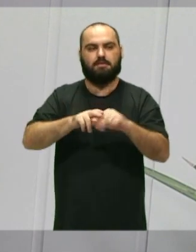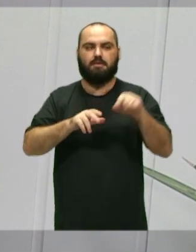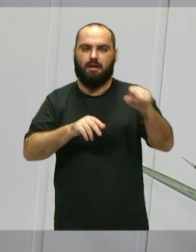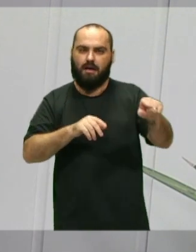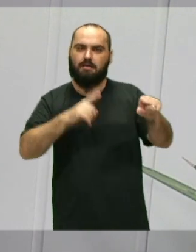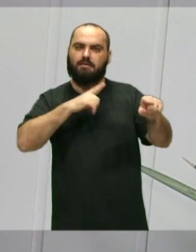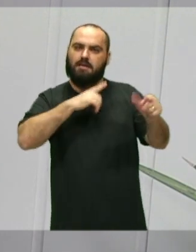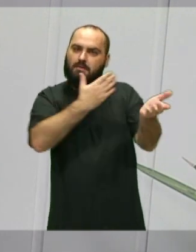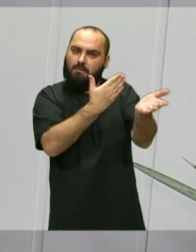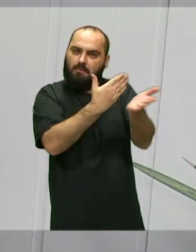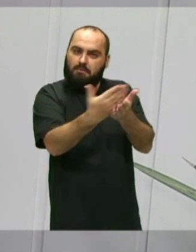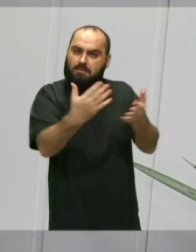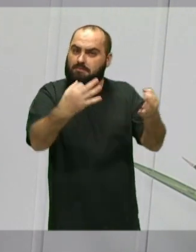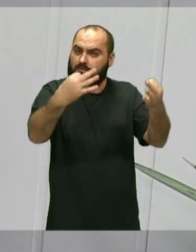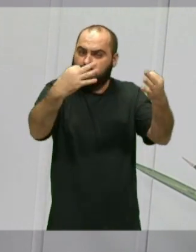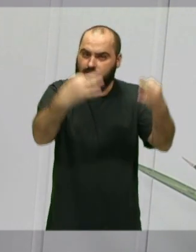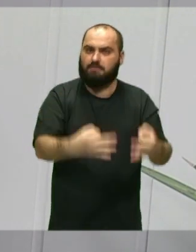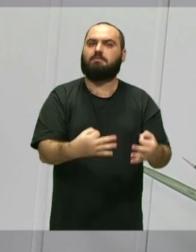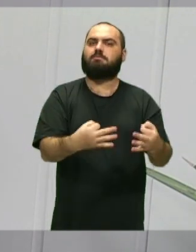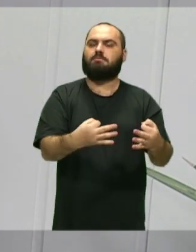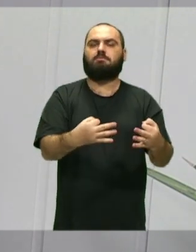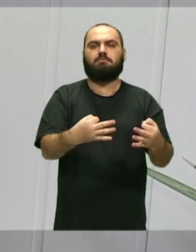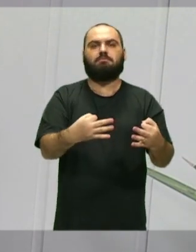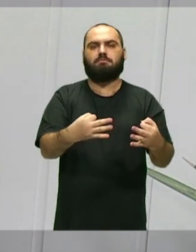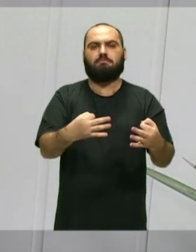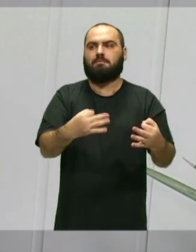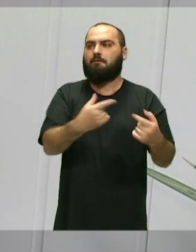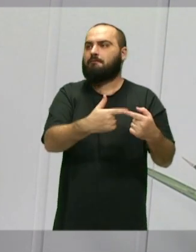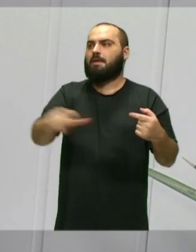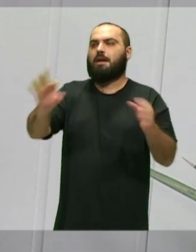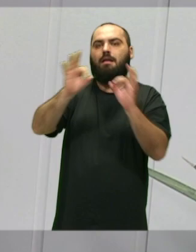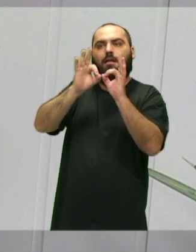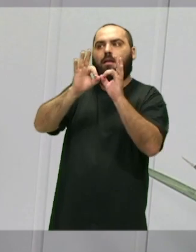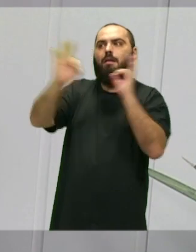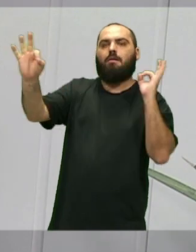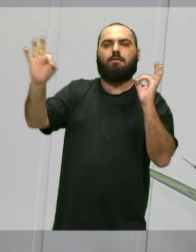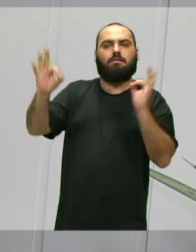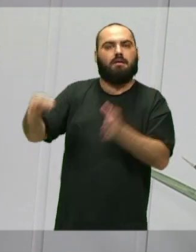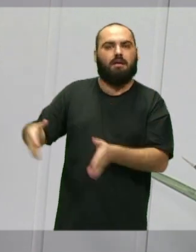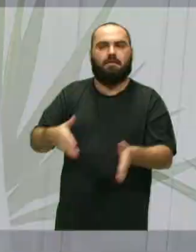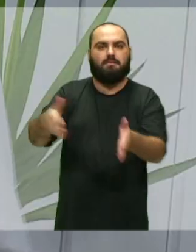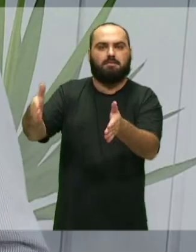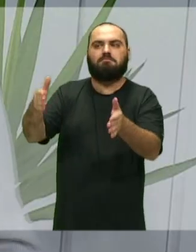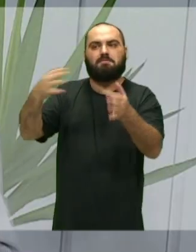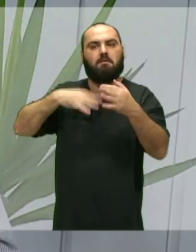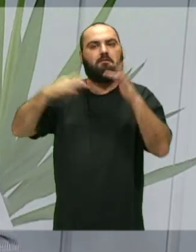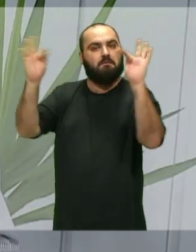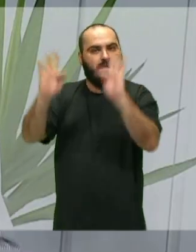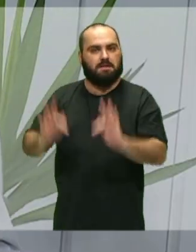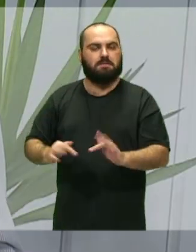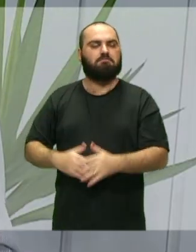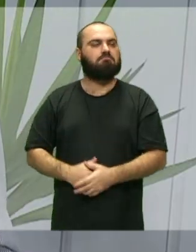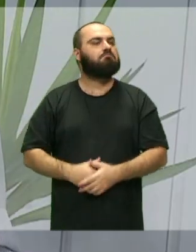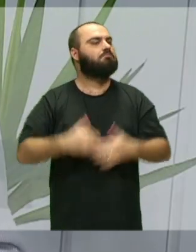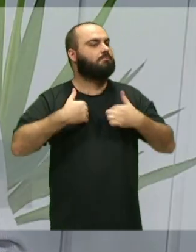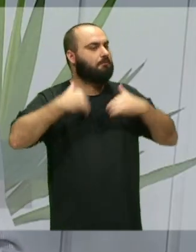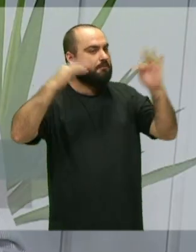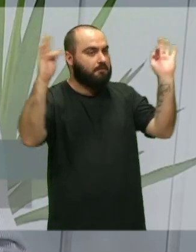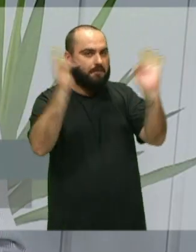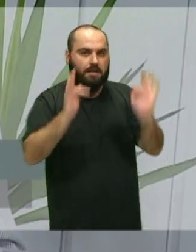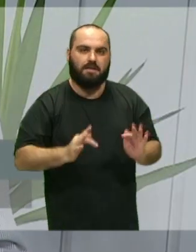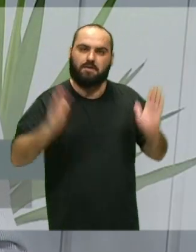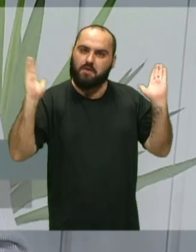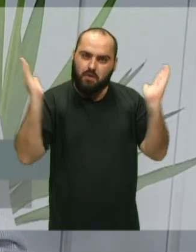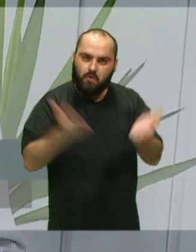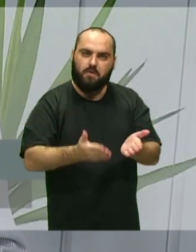certo eles vão longe e longe para um caminho certo também né tô muito feliz e eu tô muito feliz hoje de estar